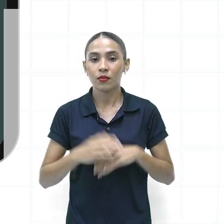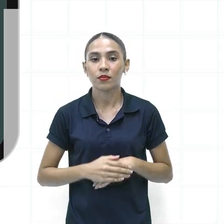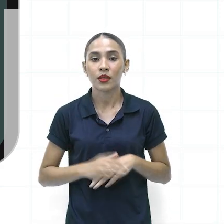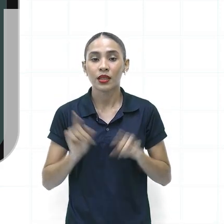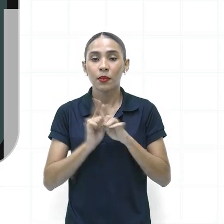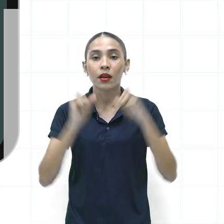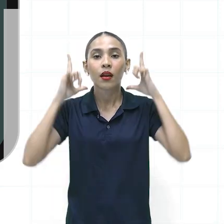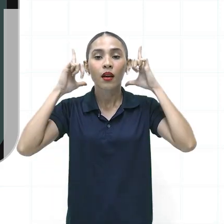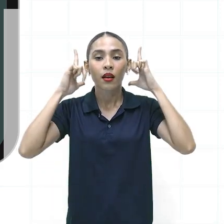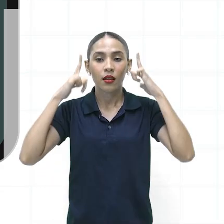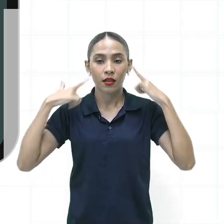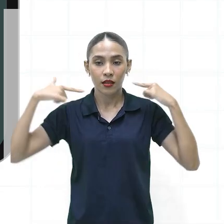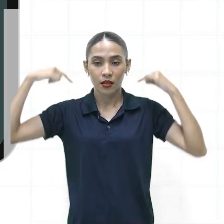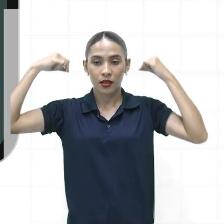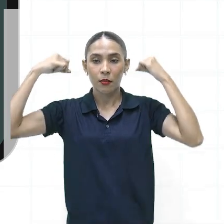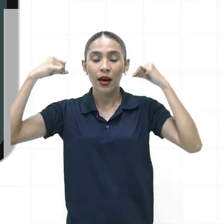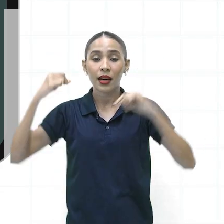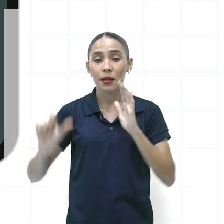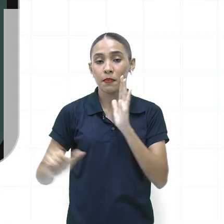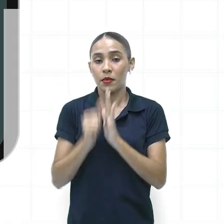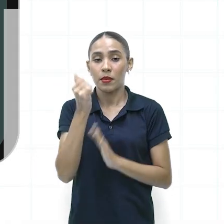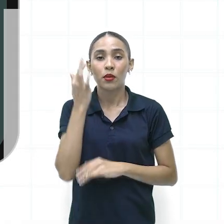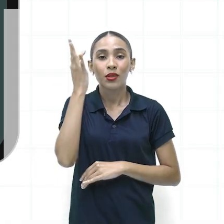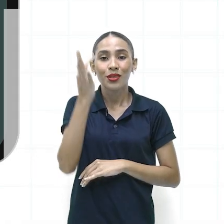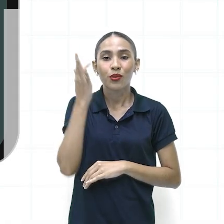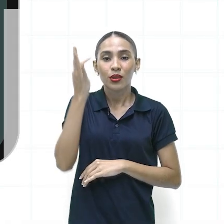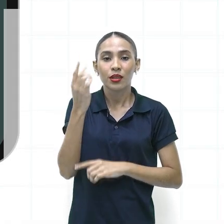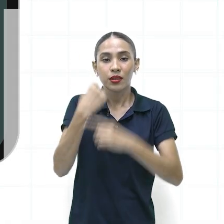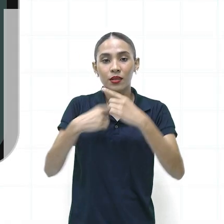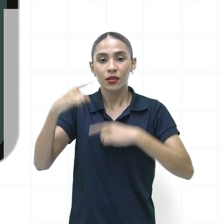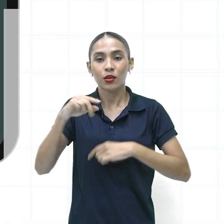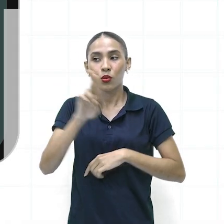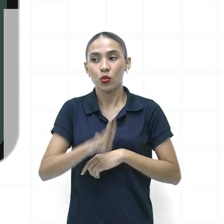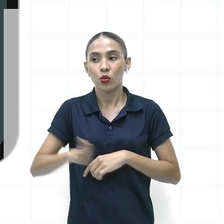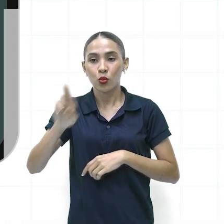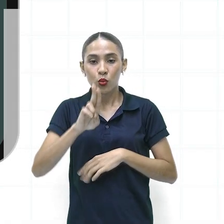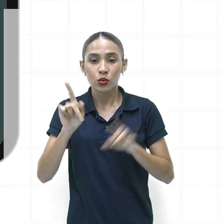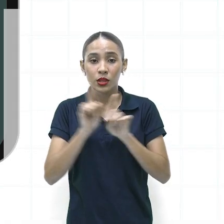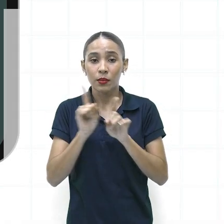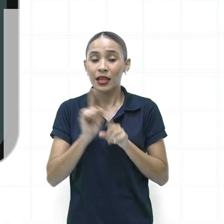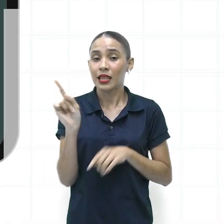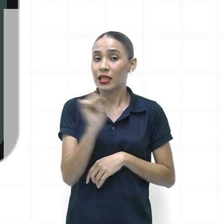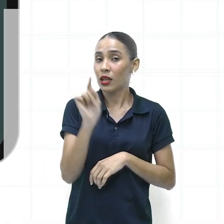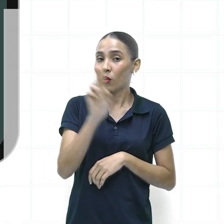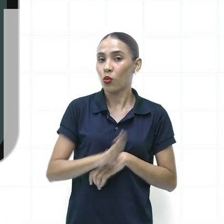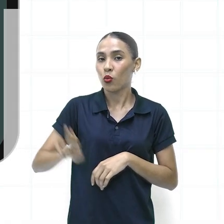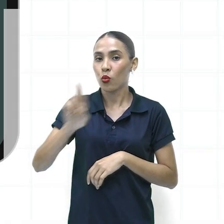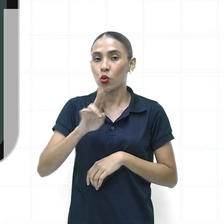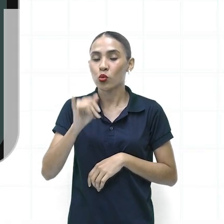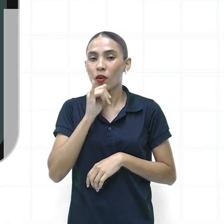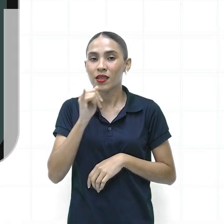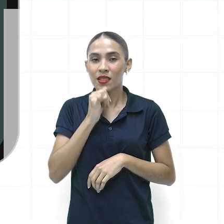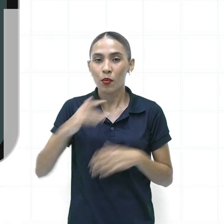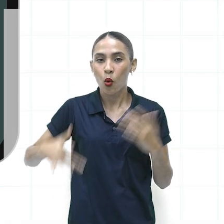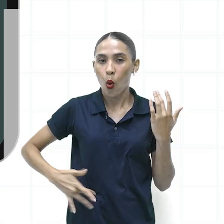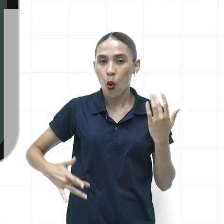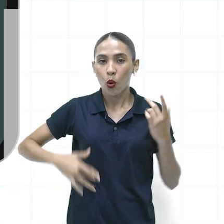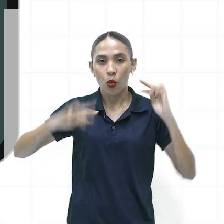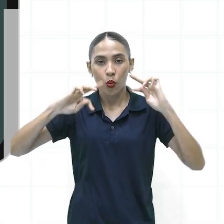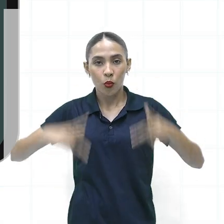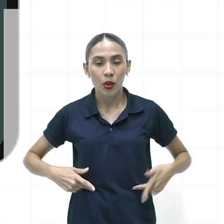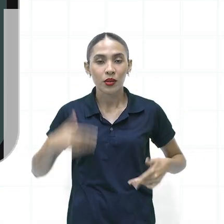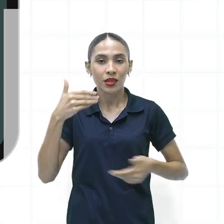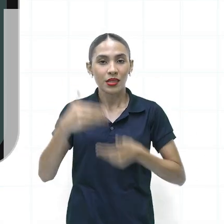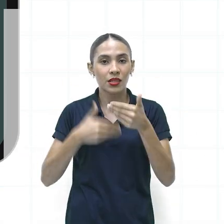Então, Lamarck, ele veio primeiro com a sua teoria revolucionária, né, sobre a lei do uso e desuso, onde os órgãos se